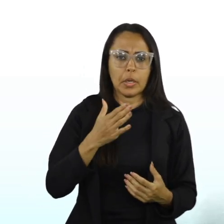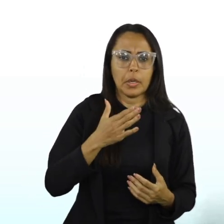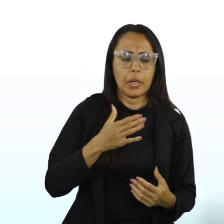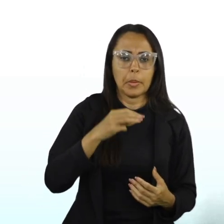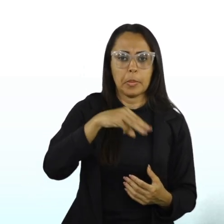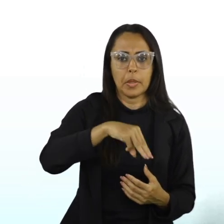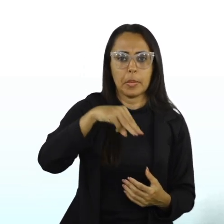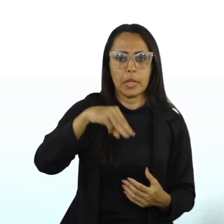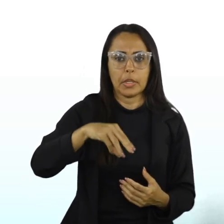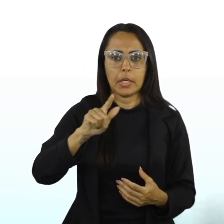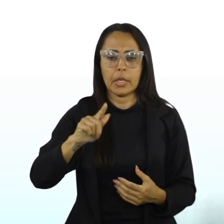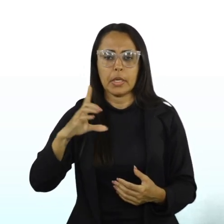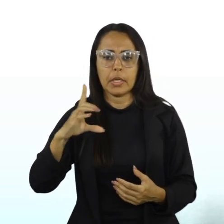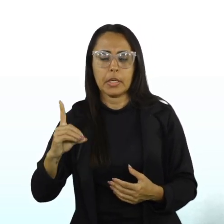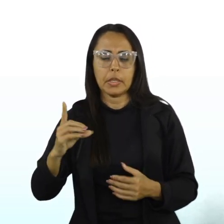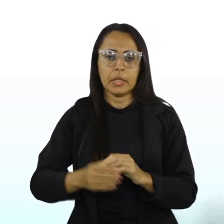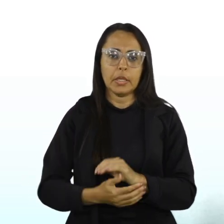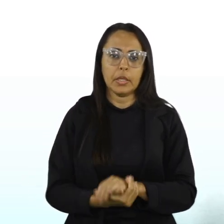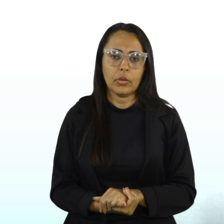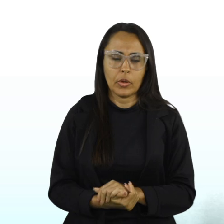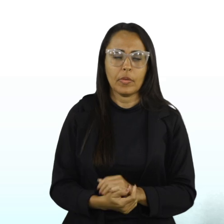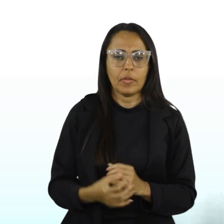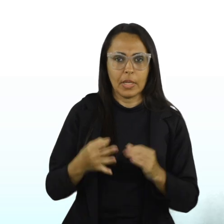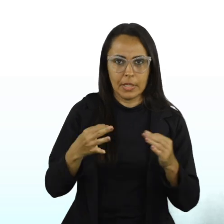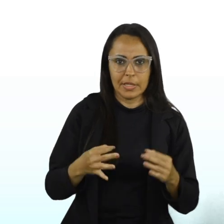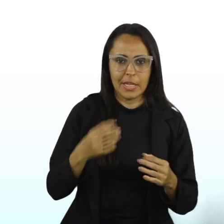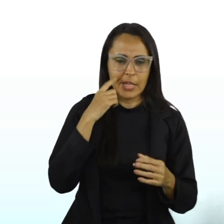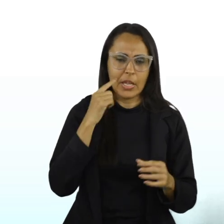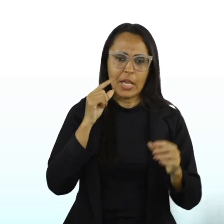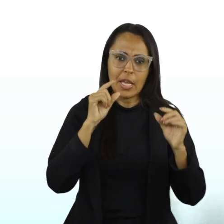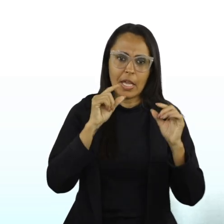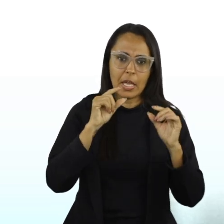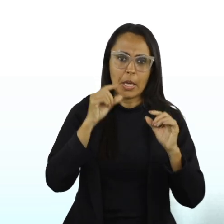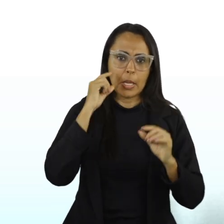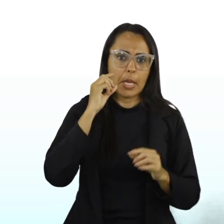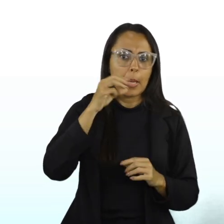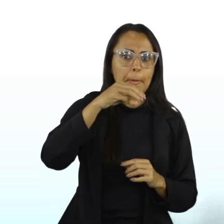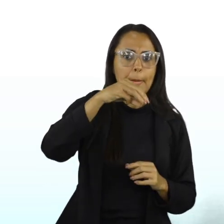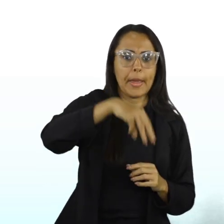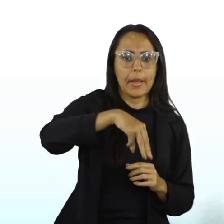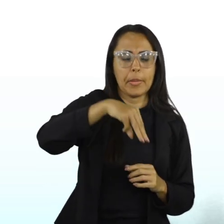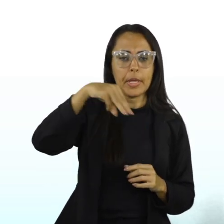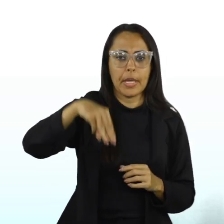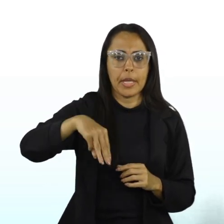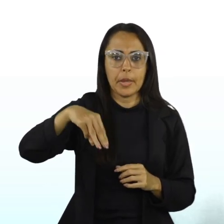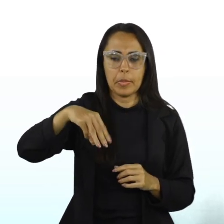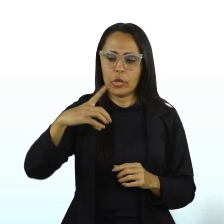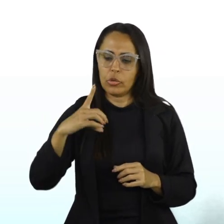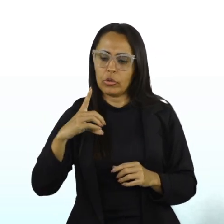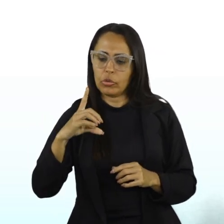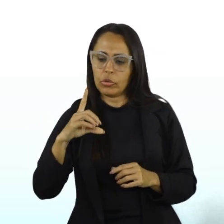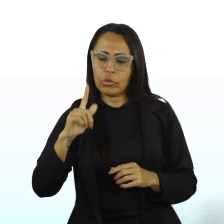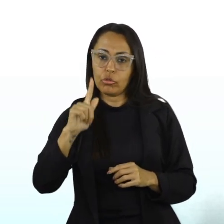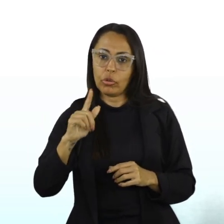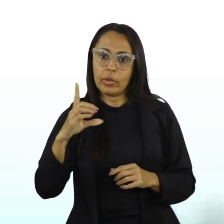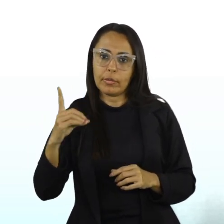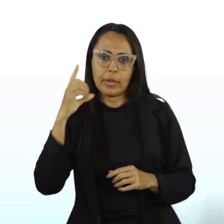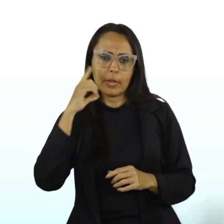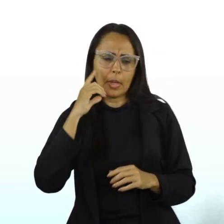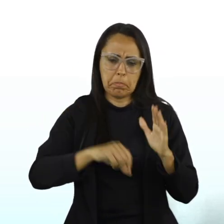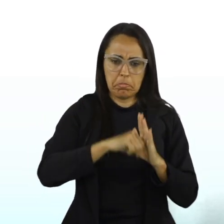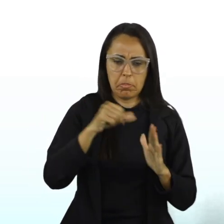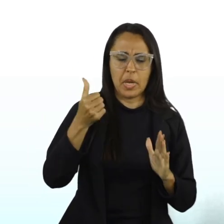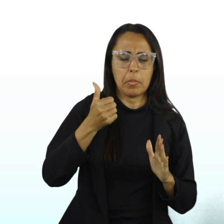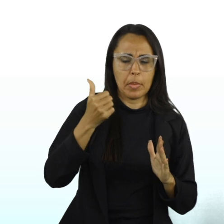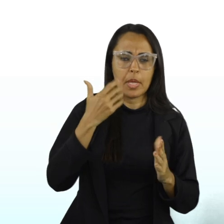dinheiro. Ah, moleque, fala sério. Tenho certeza que você gostou dessa frase. Esse mi é o coeficiente de atrito que a gente assistiu na nossa